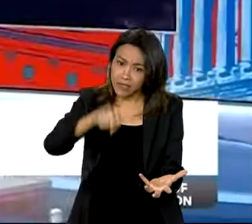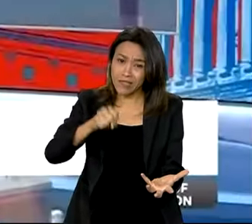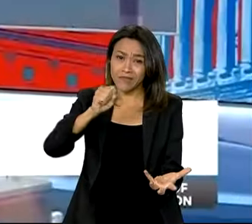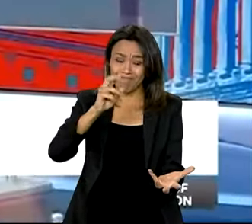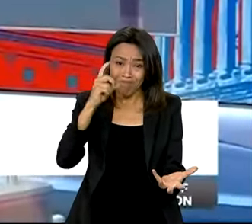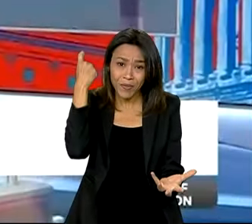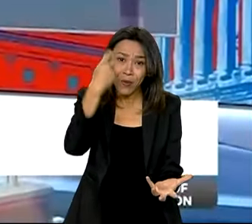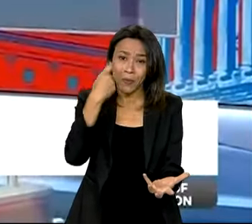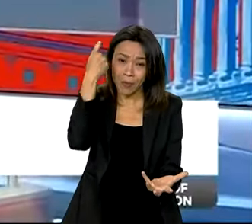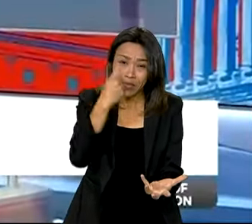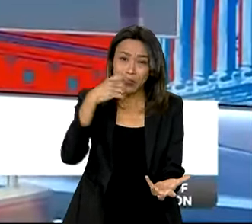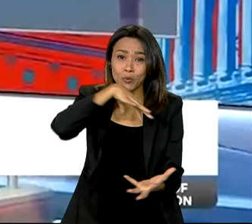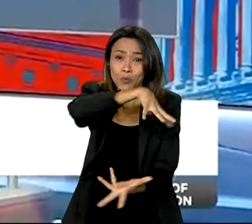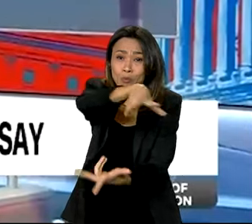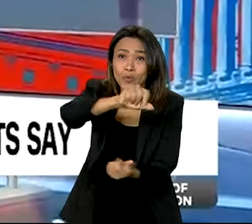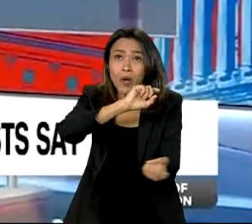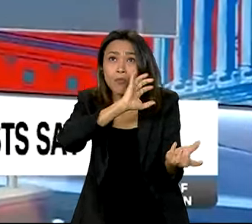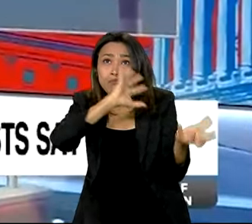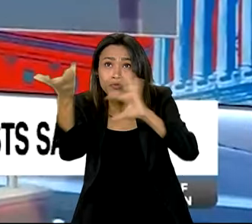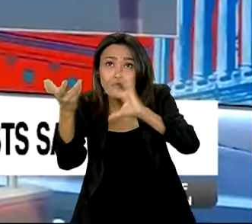uma preocupação mundial.